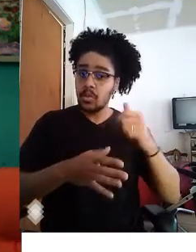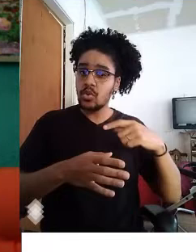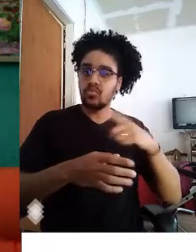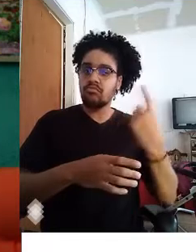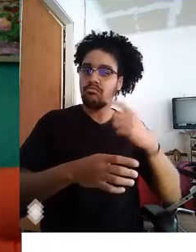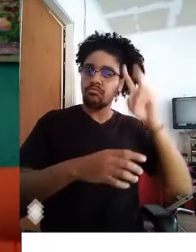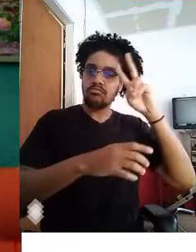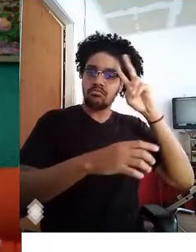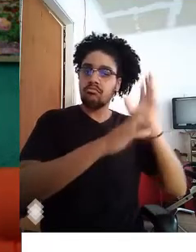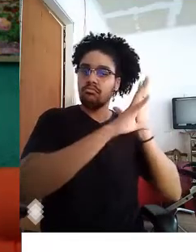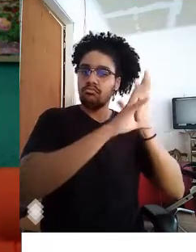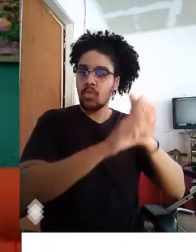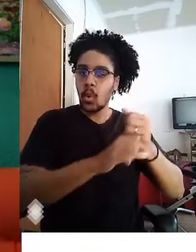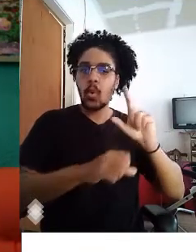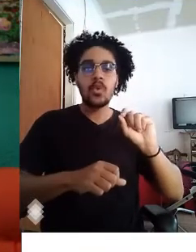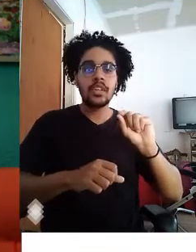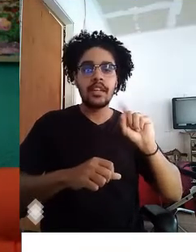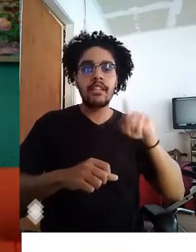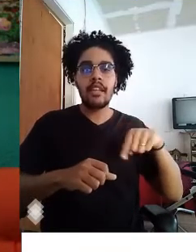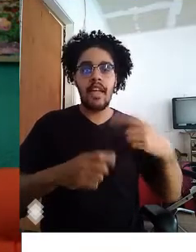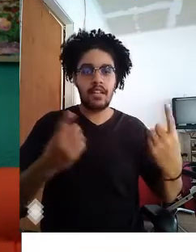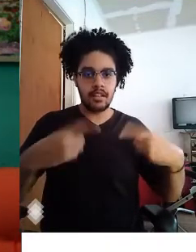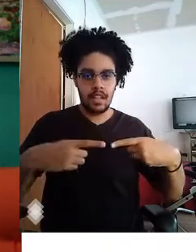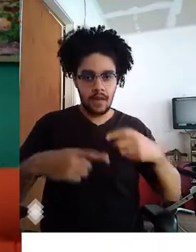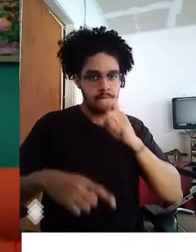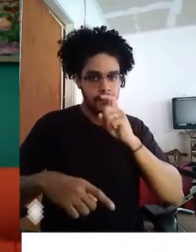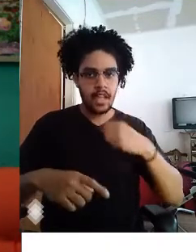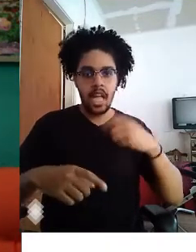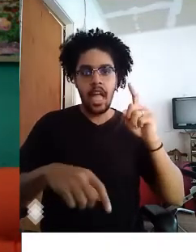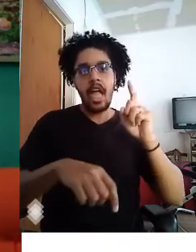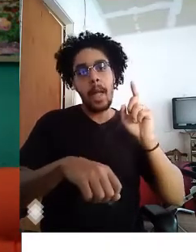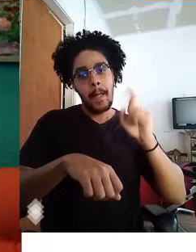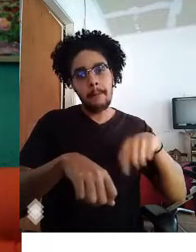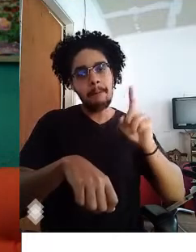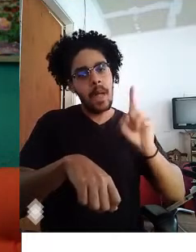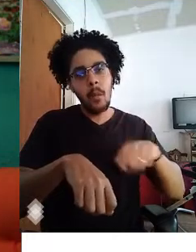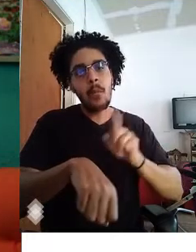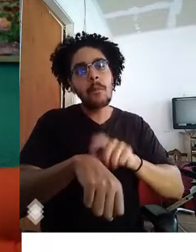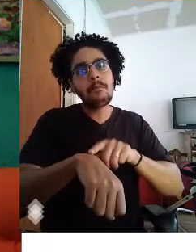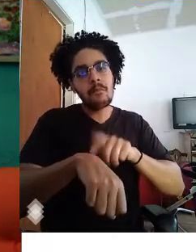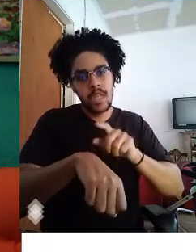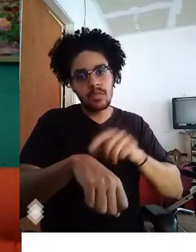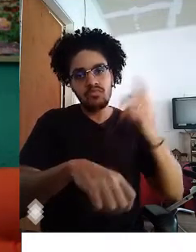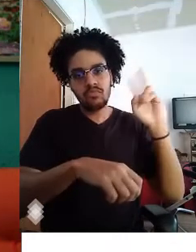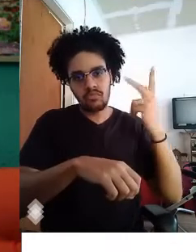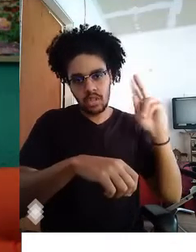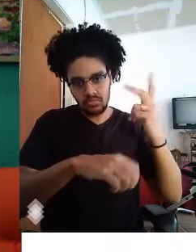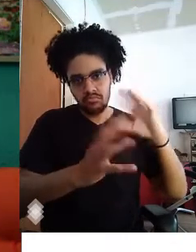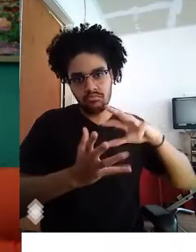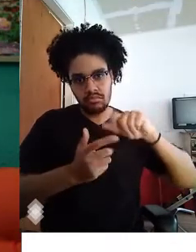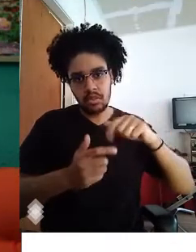uma rápida lembrança do que seja a Guerra Fria. A Guerra Fria foi um momento da história do globo terrestre onde houve